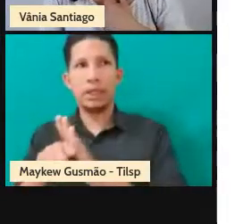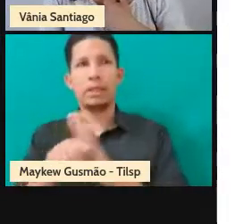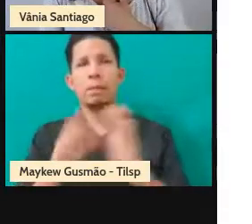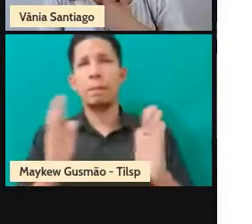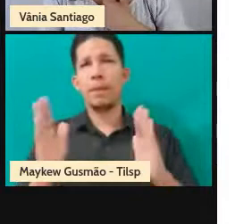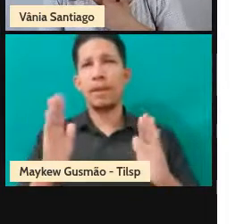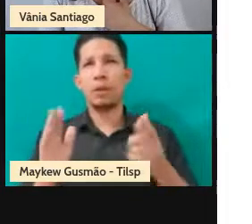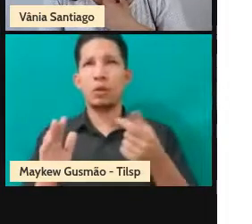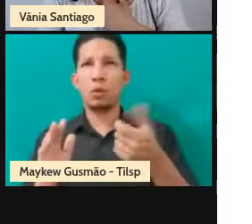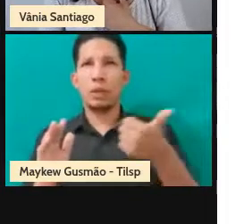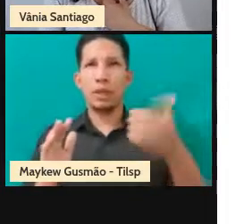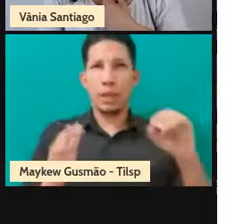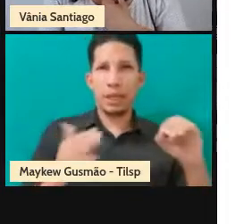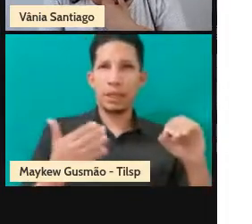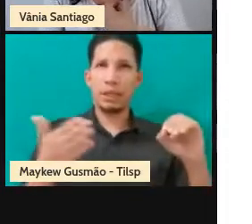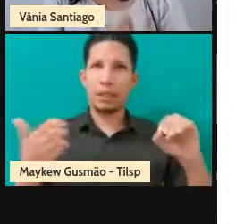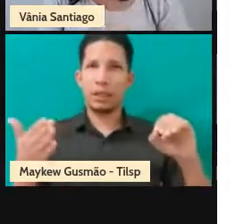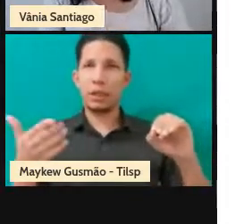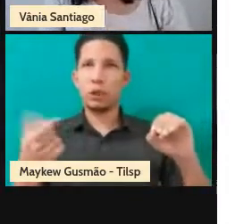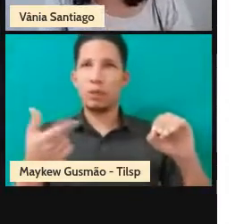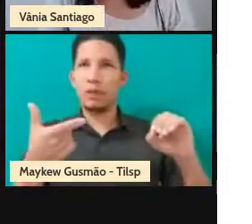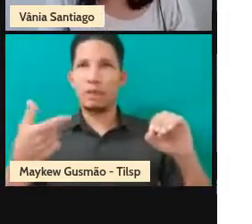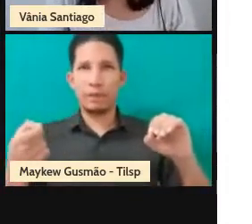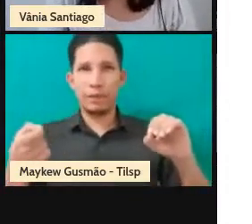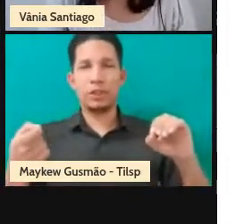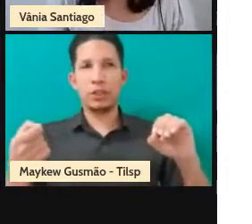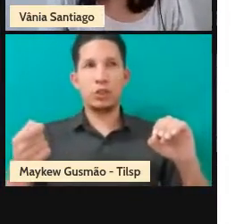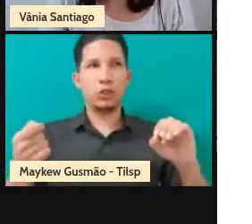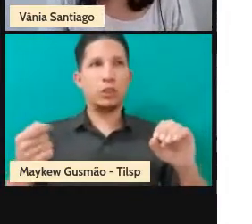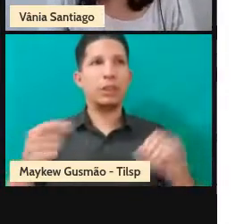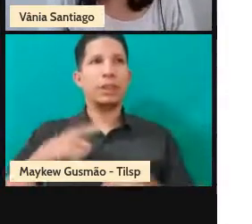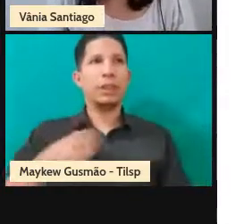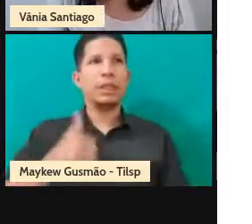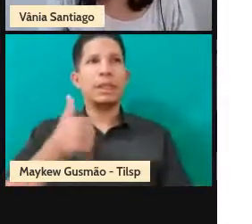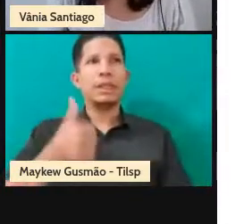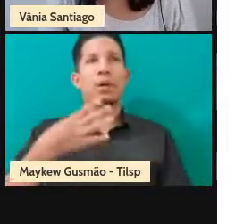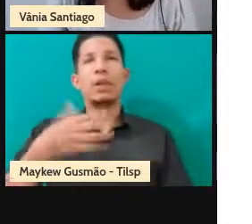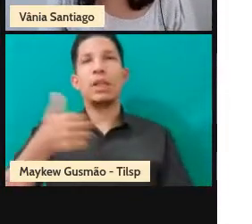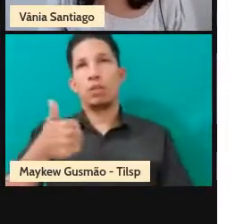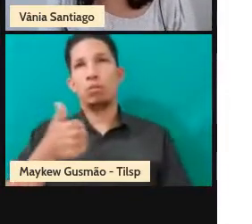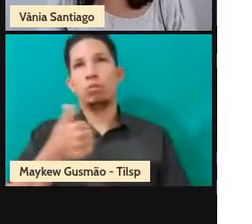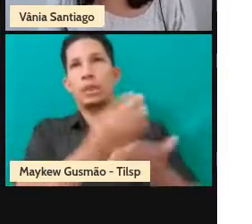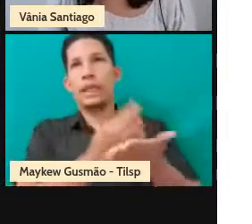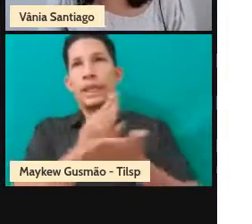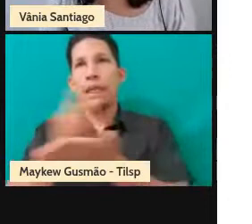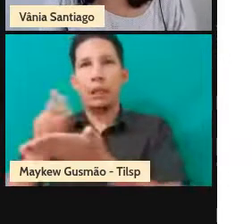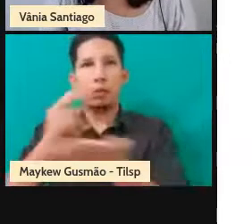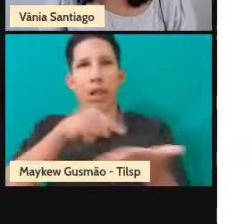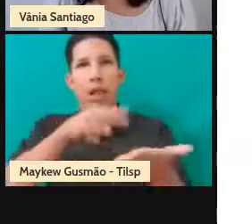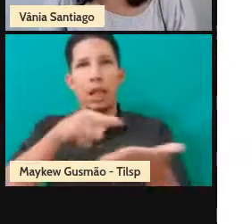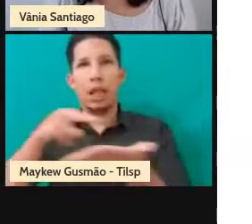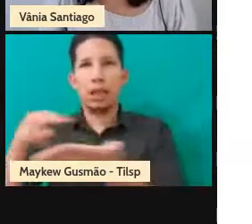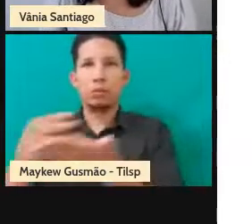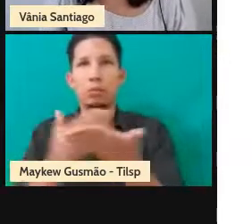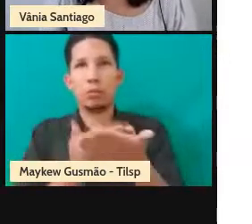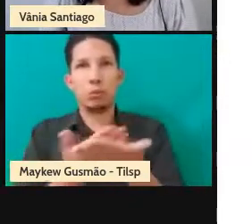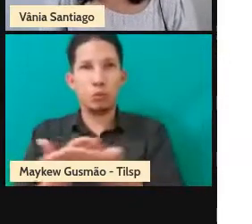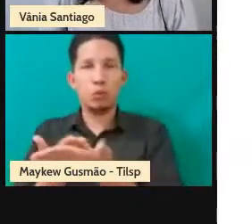e 2020, então, um total de 141 textos, e também